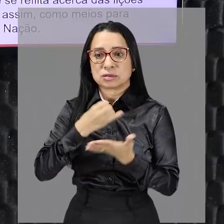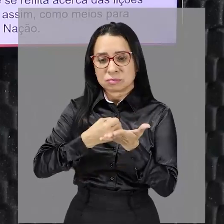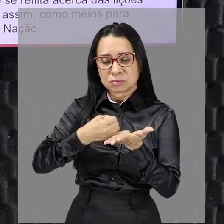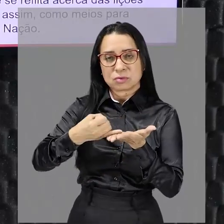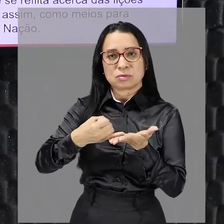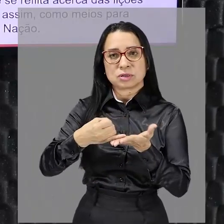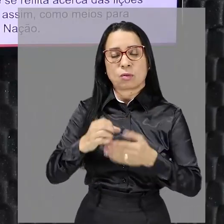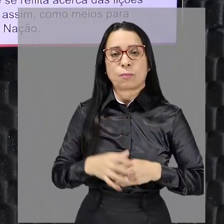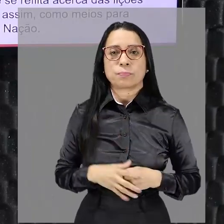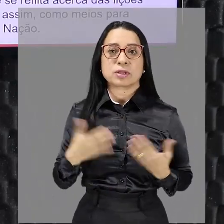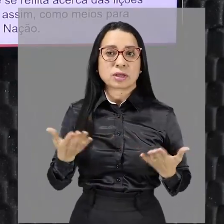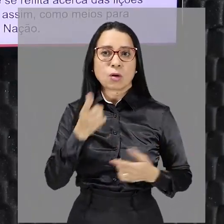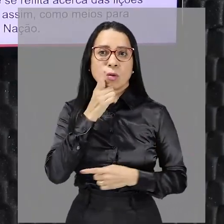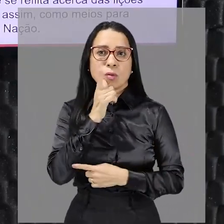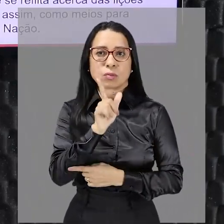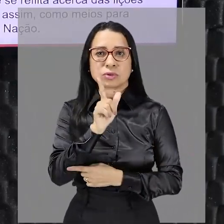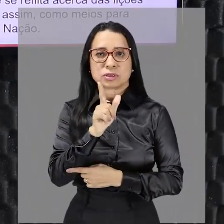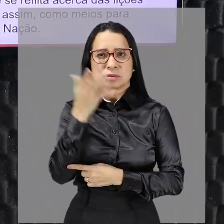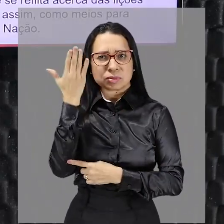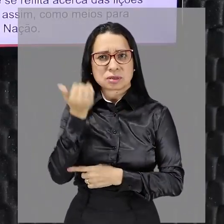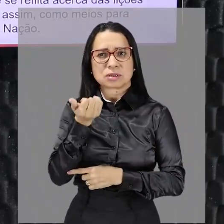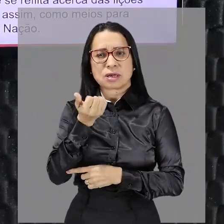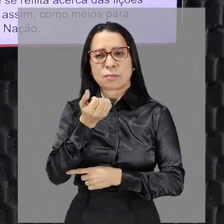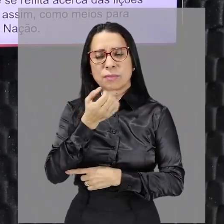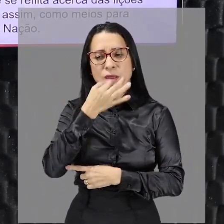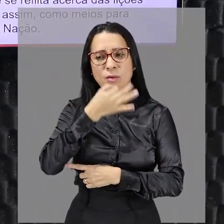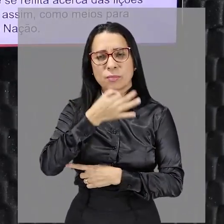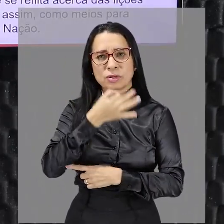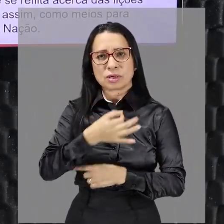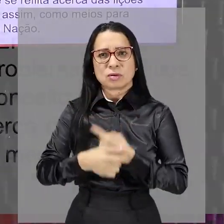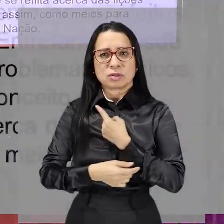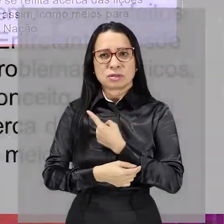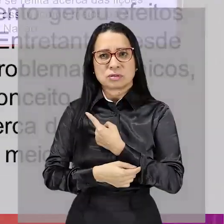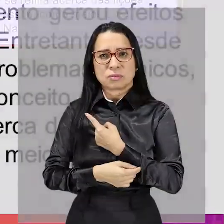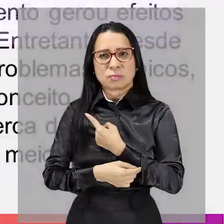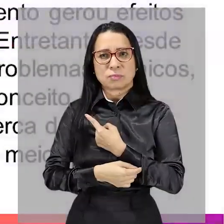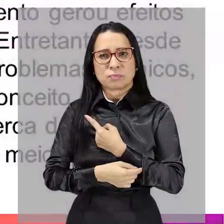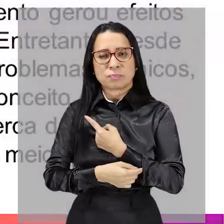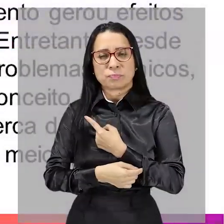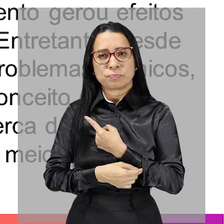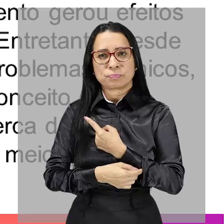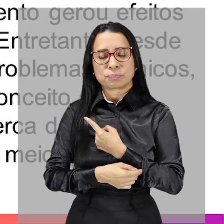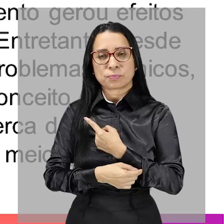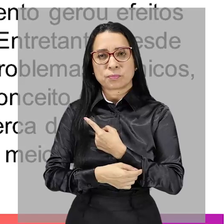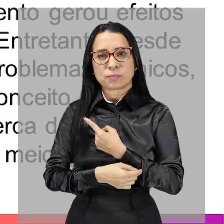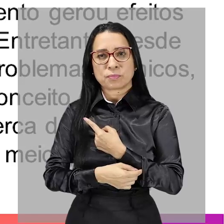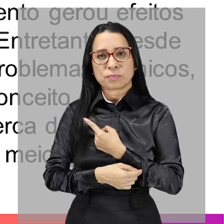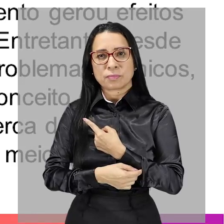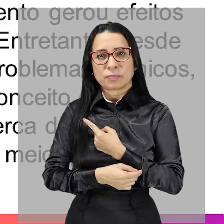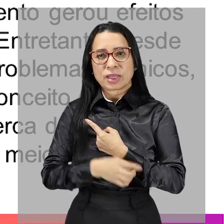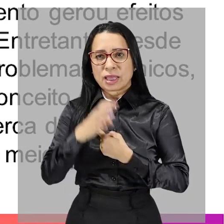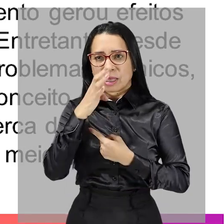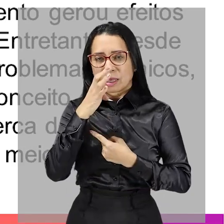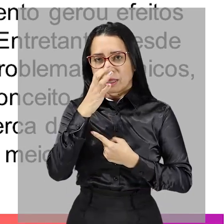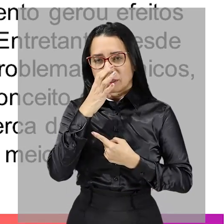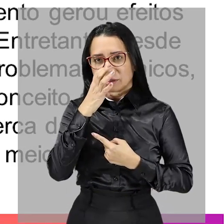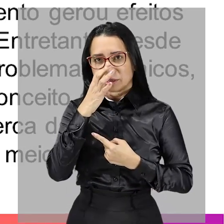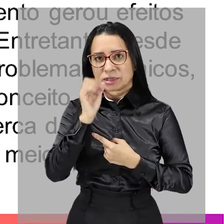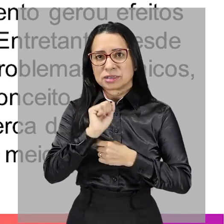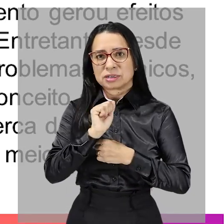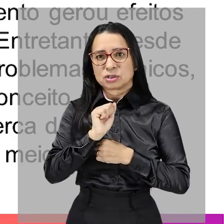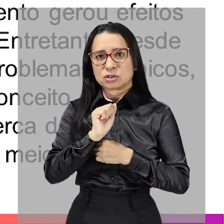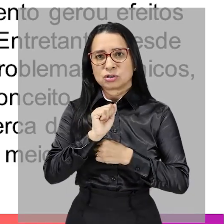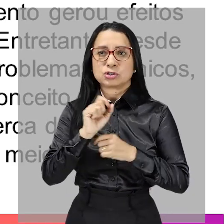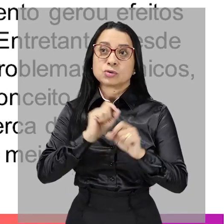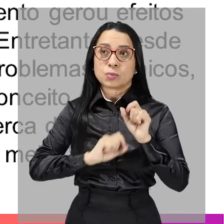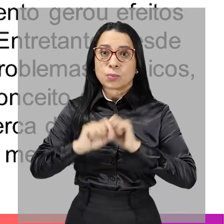introdução. Então, nós conseguimos identificar o ponto de vista do Guilherme bem aqui, quando ele diz assim, nós assistiu à reprodução de